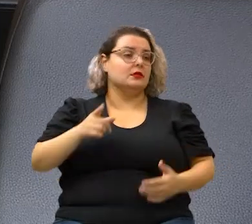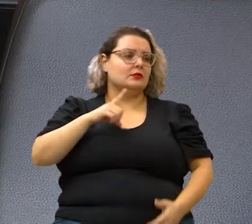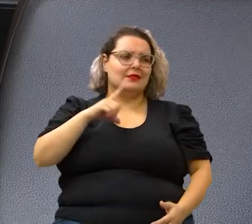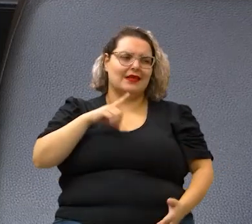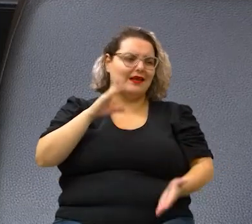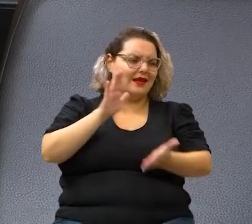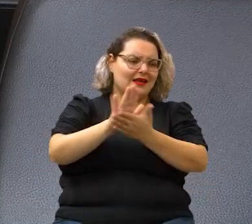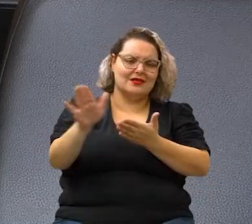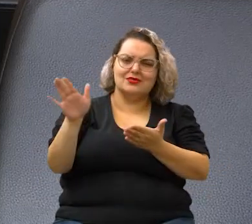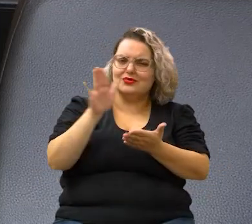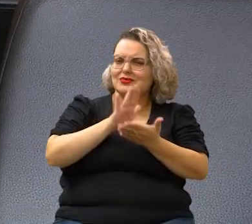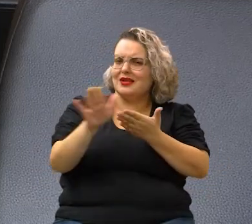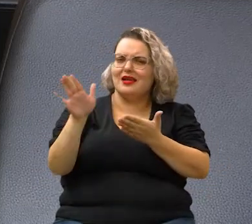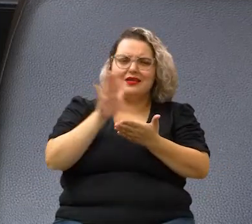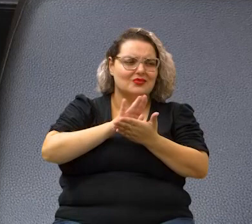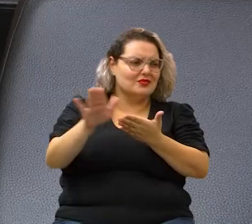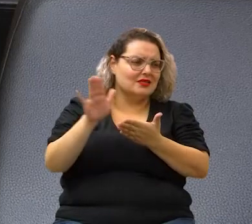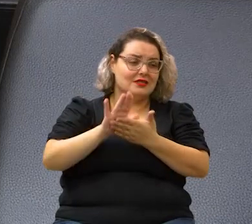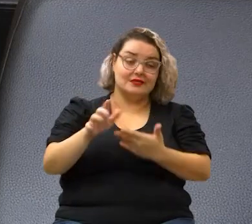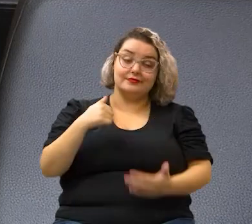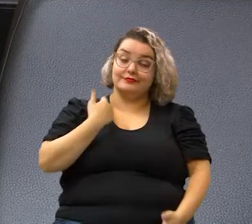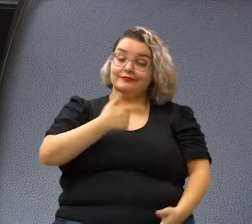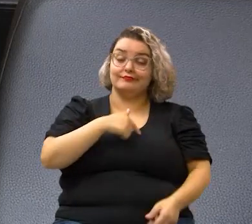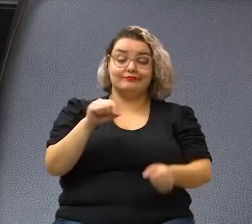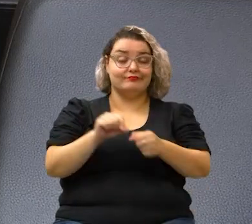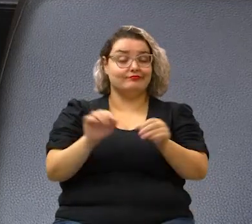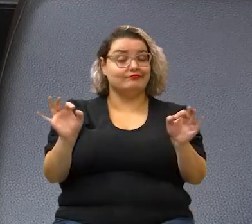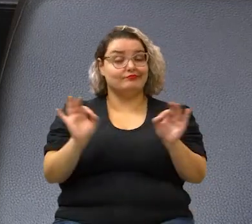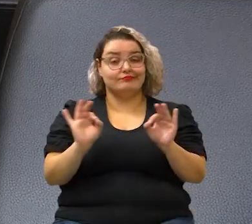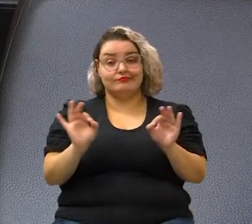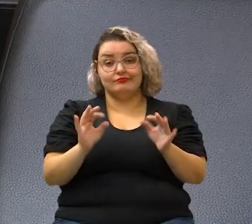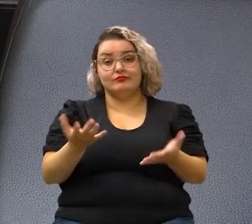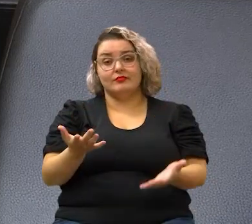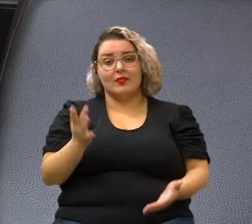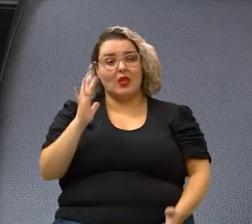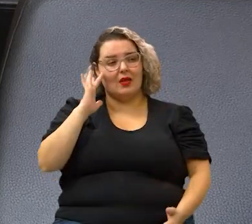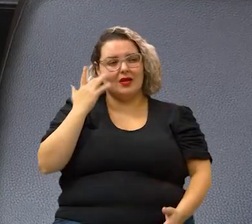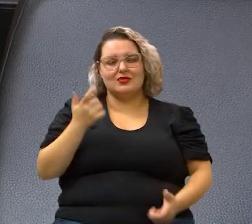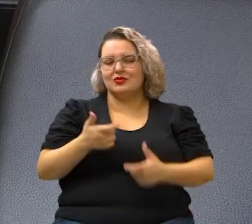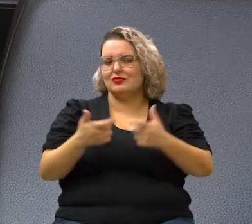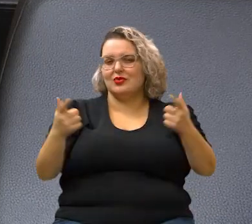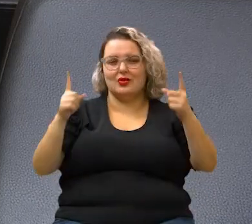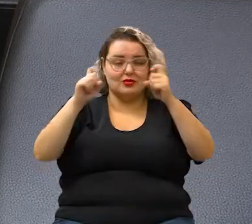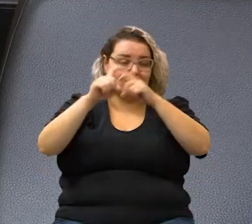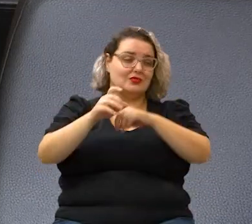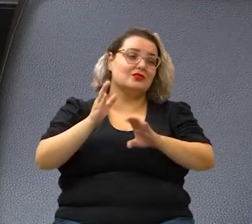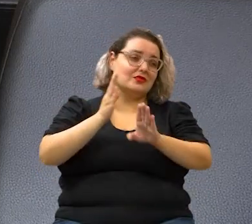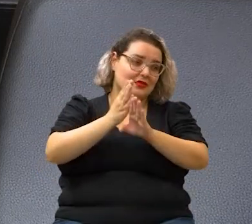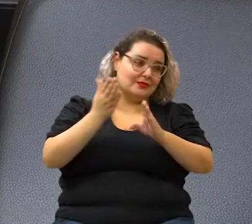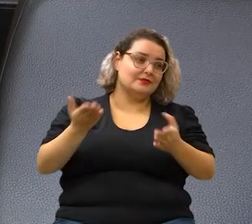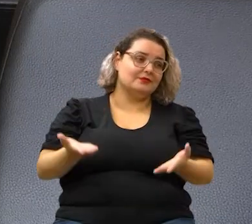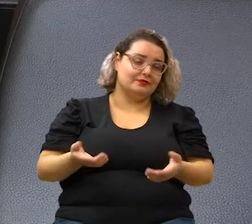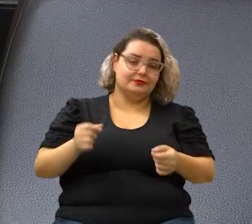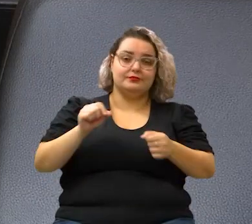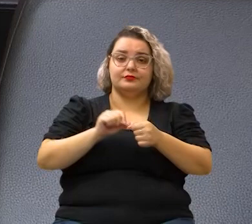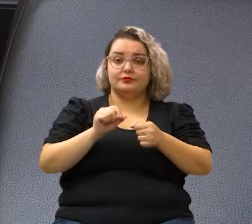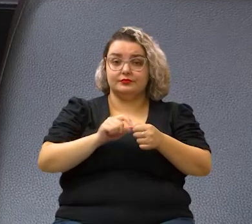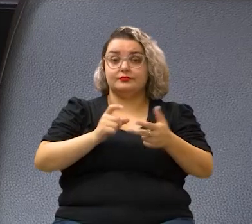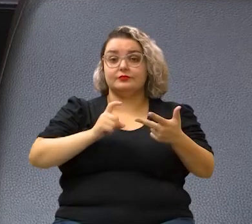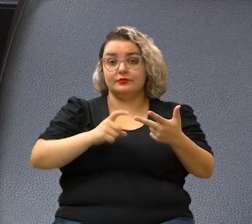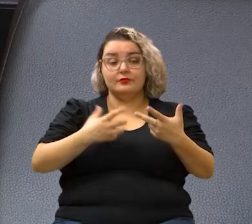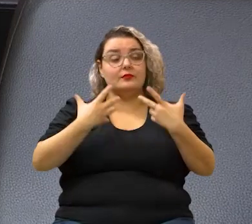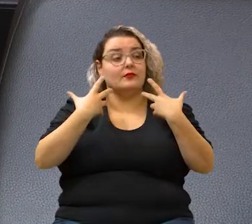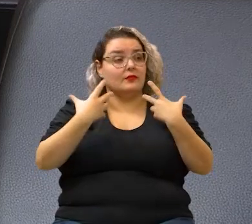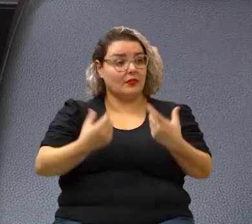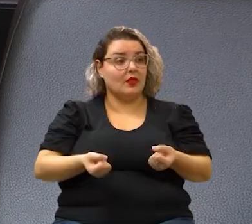Então gera-se só gasto, né? E nós não fazemos nada. Então isso é, eu acho que o maior desafio que eu venho encontrando, que é fazer